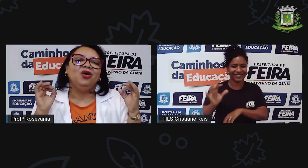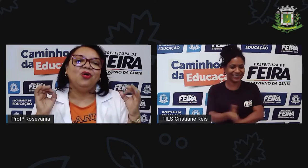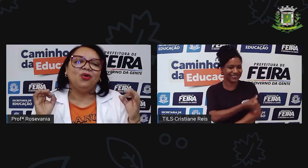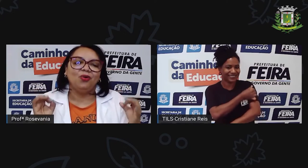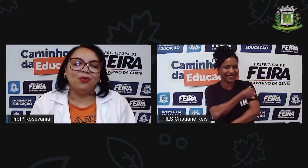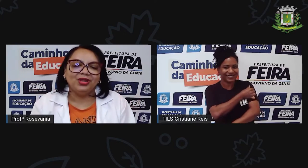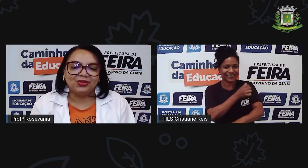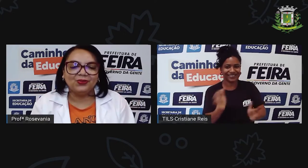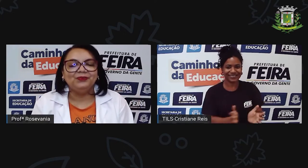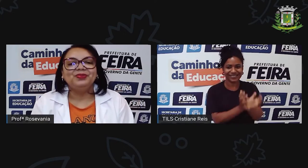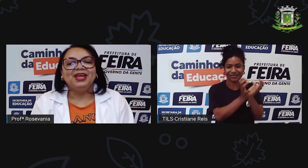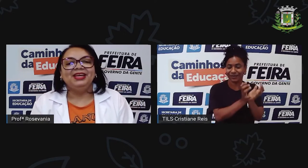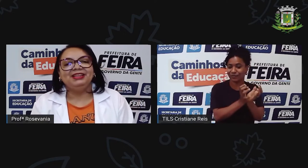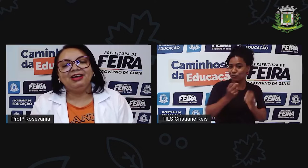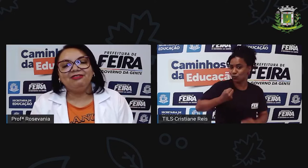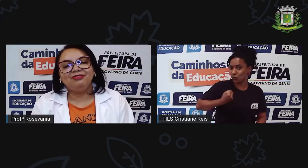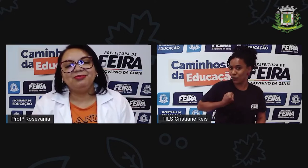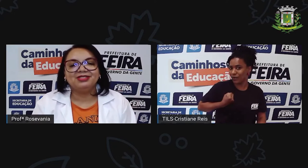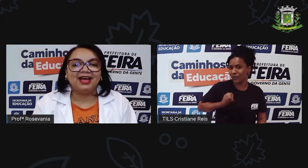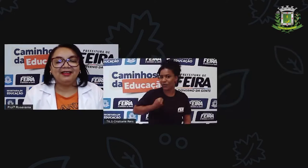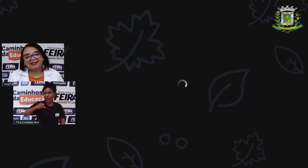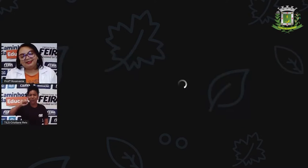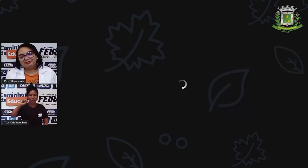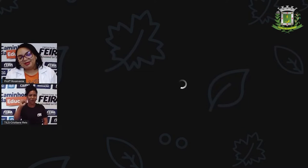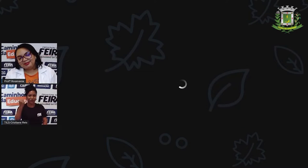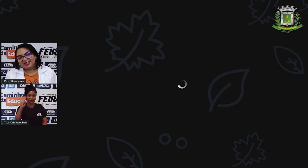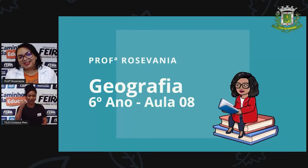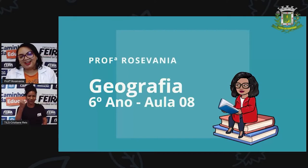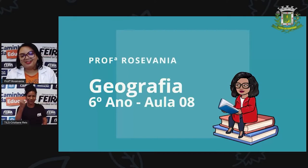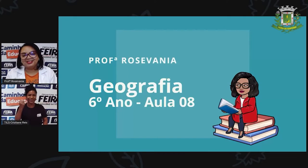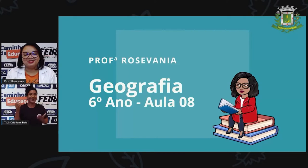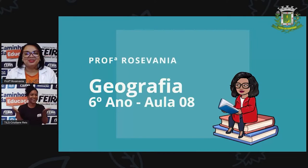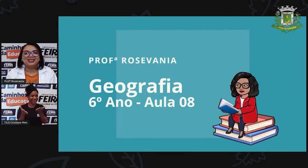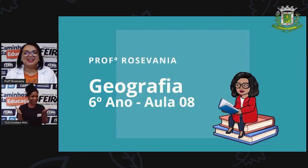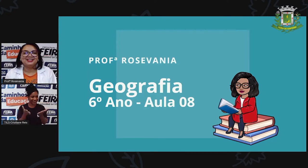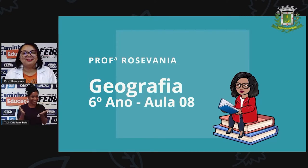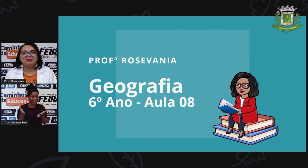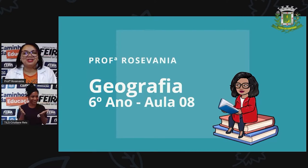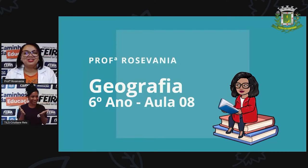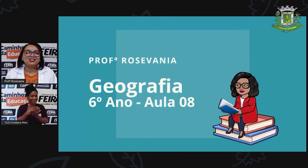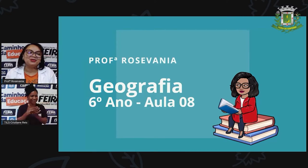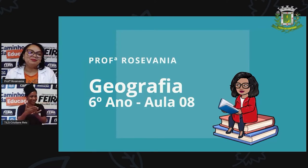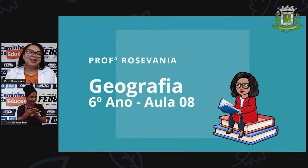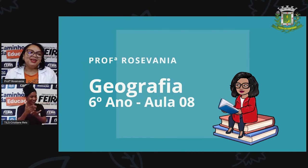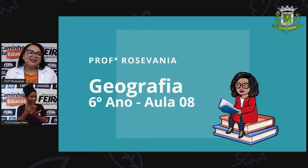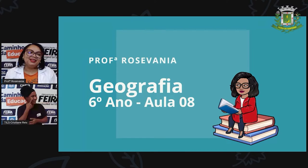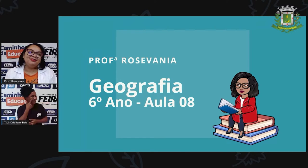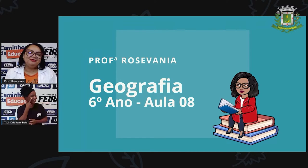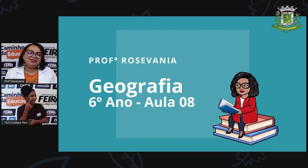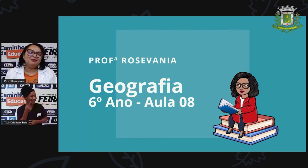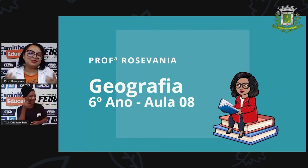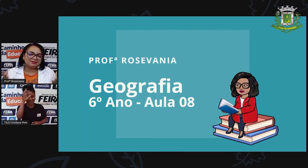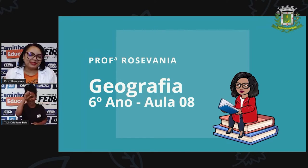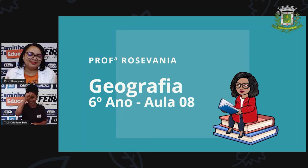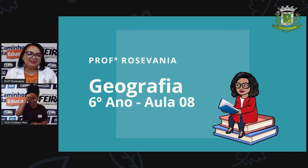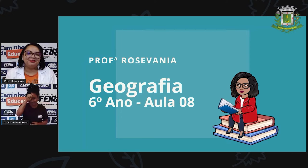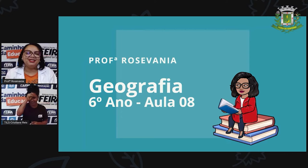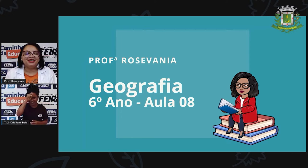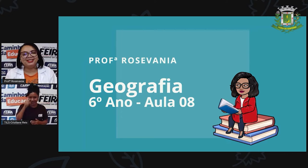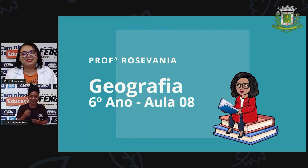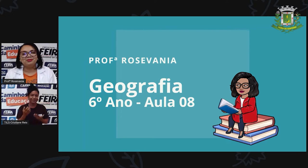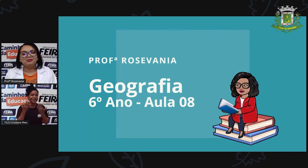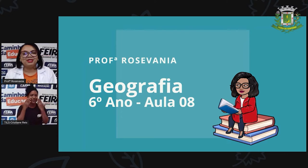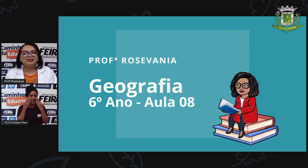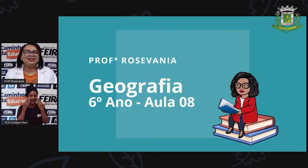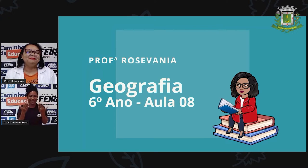aula 8. Então vamos lá, né, bora ver o que a aula de hoje, né, reserva para gente. Então vamos